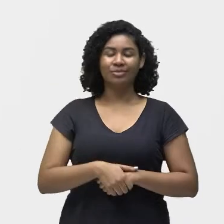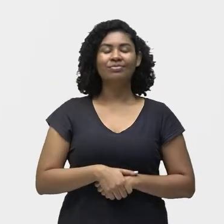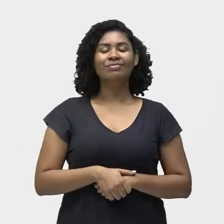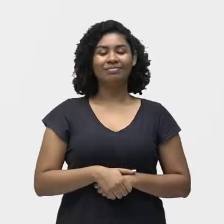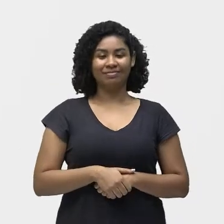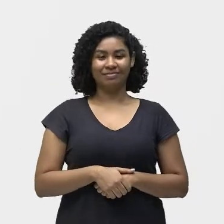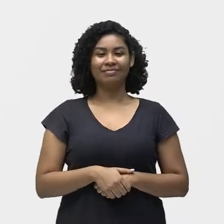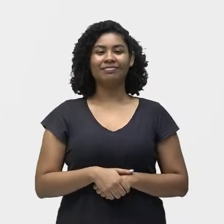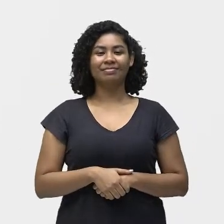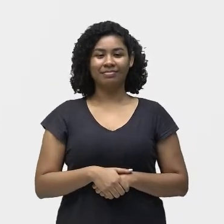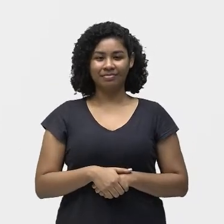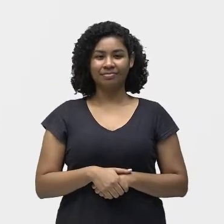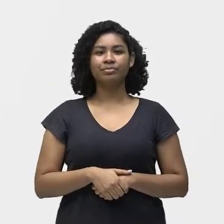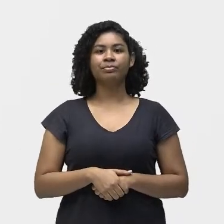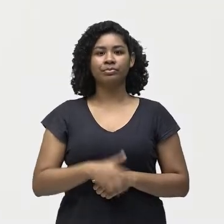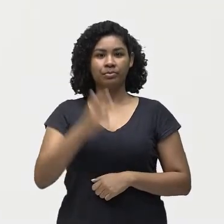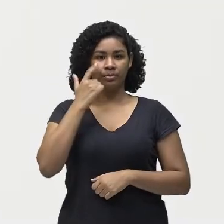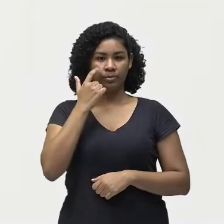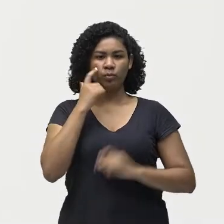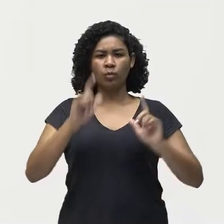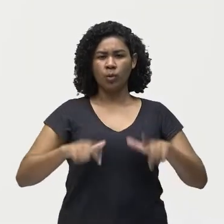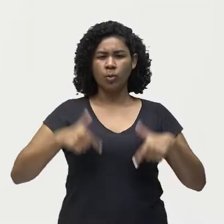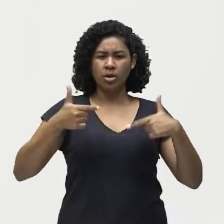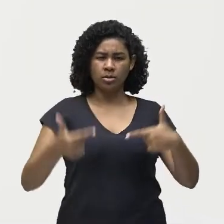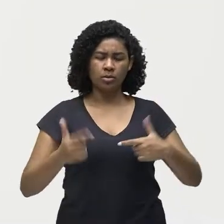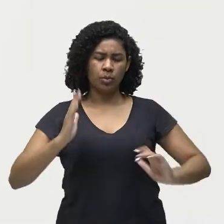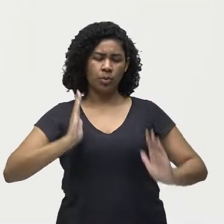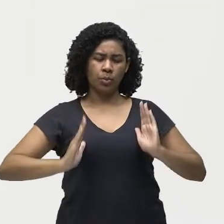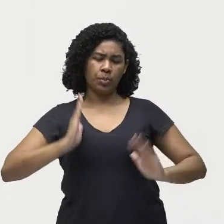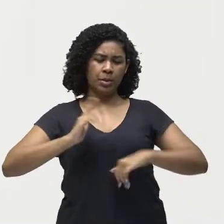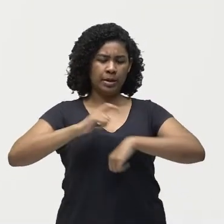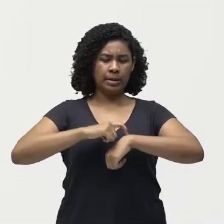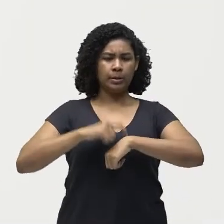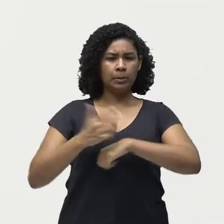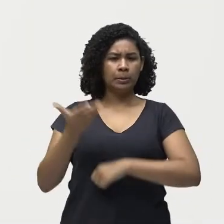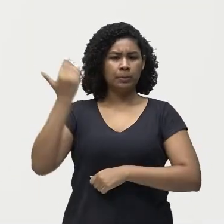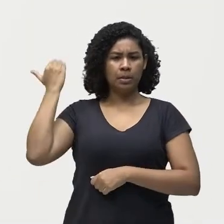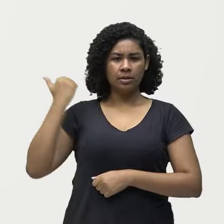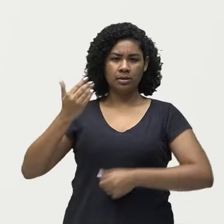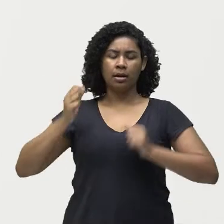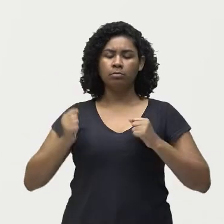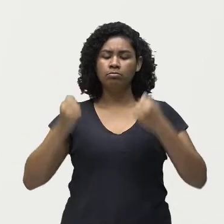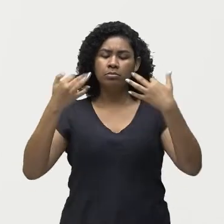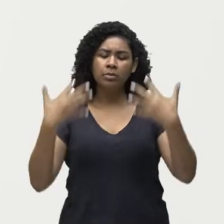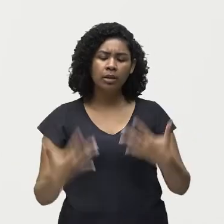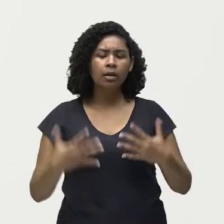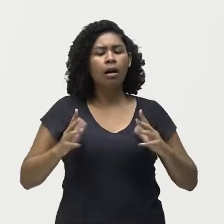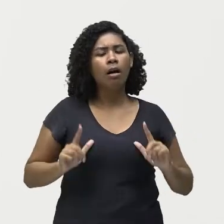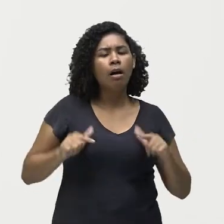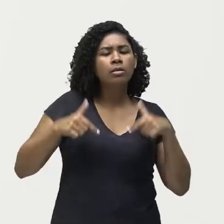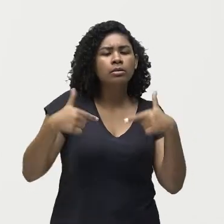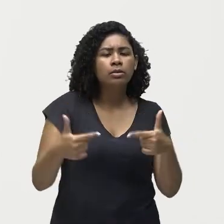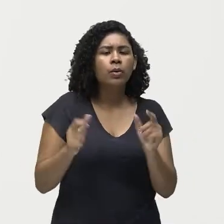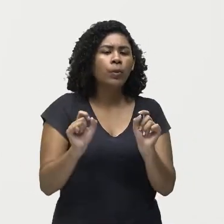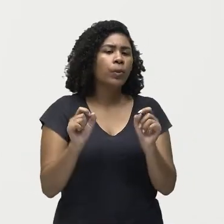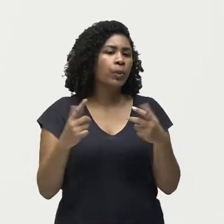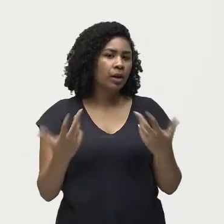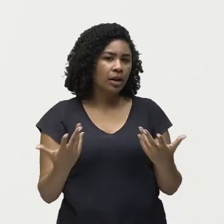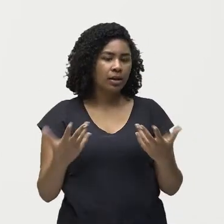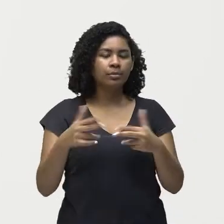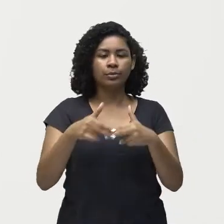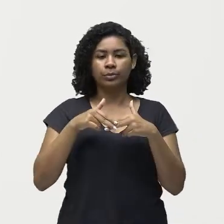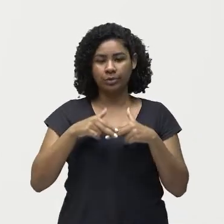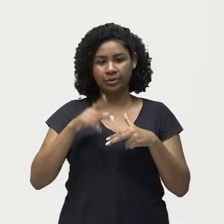passado. Descrever uma ação que estava acontecendo em um determinado momento